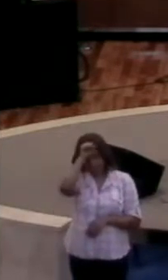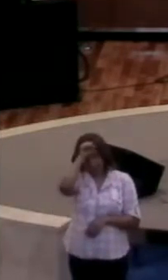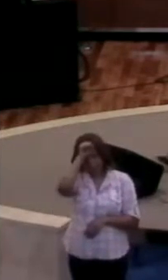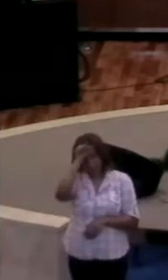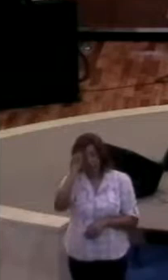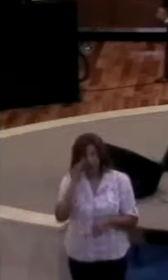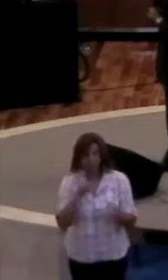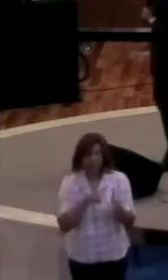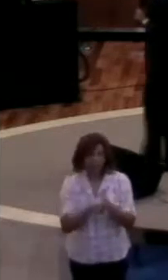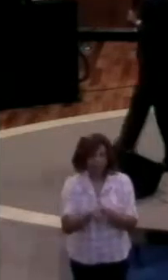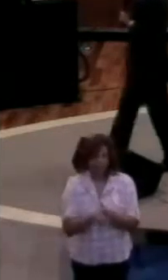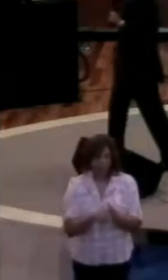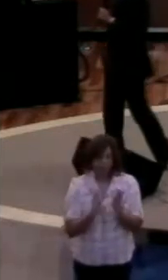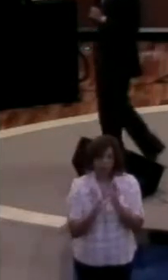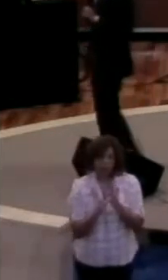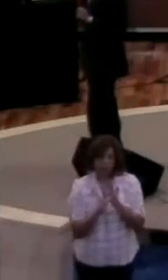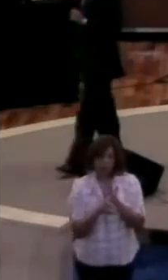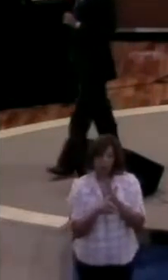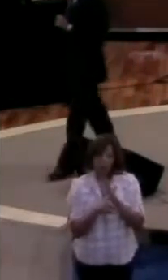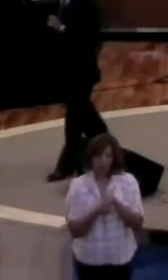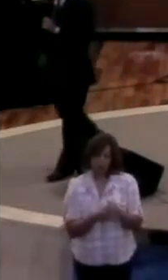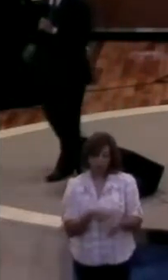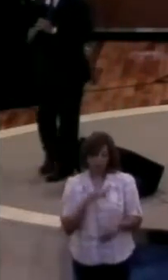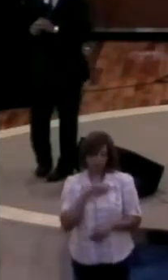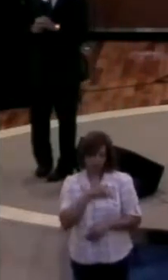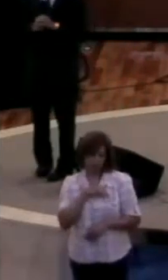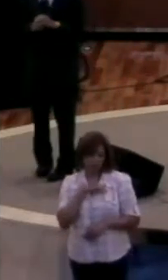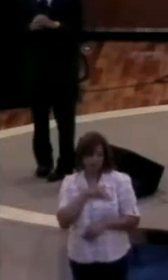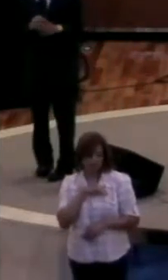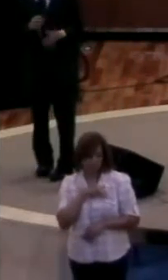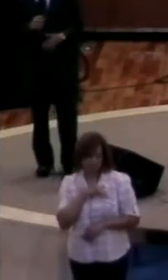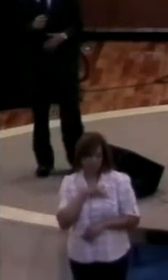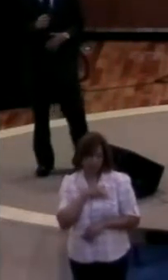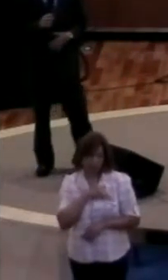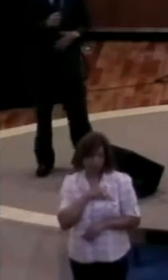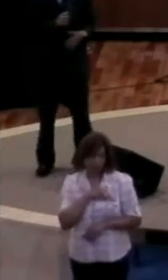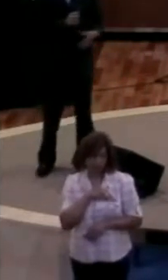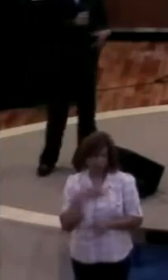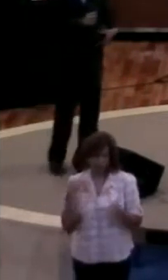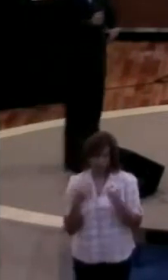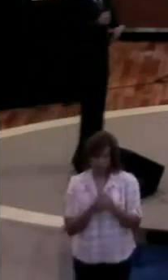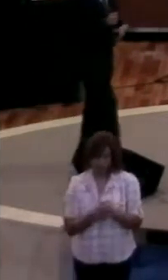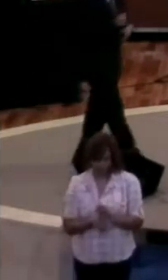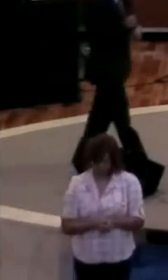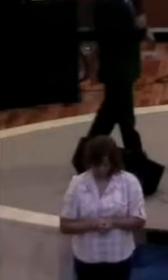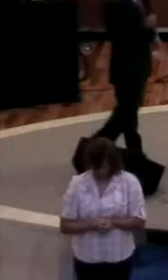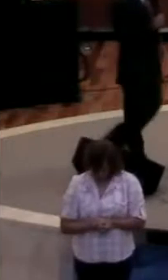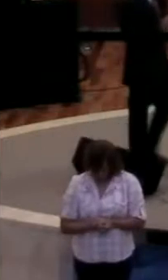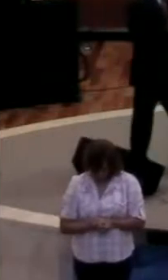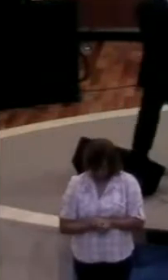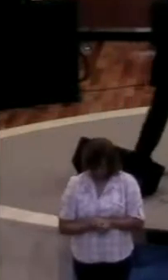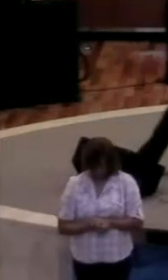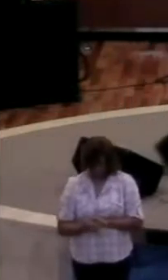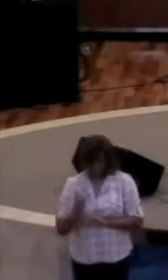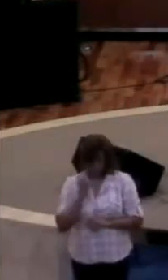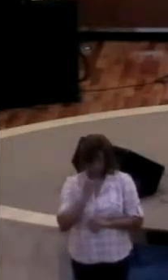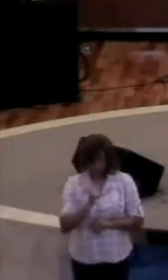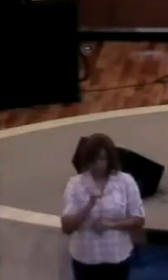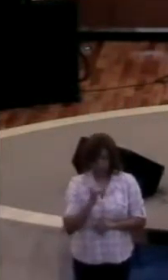Quem foi que roubou salário? E todo mundo já de cabeça baixa. E ele disse para